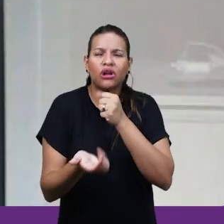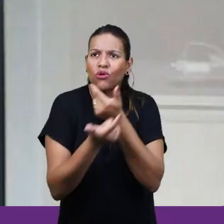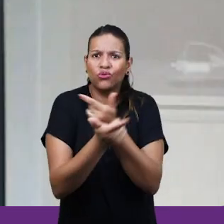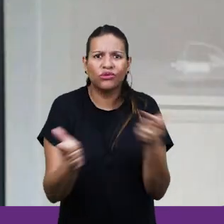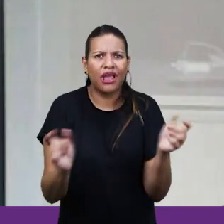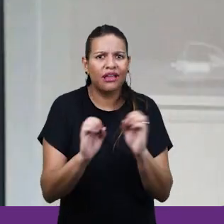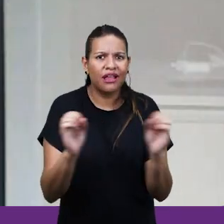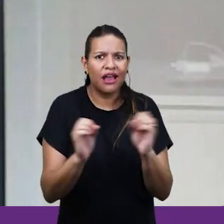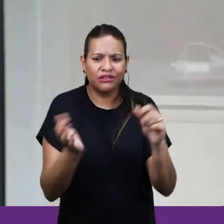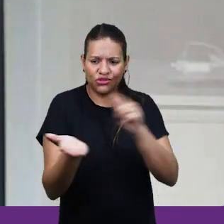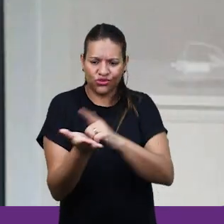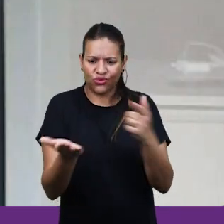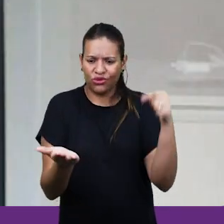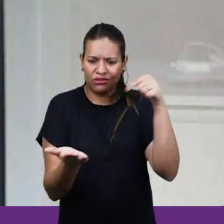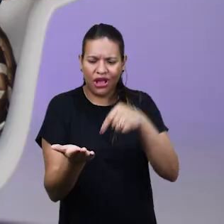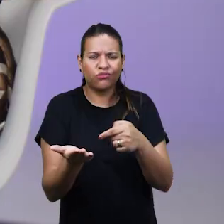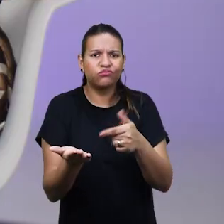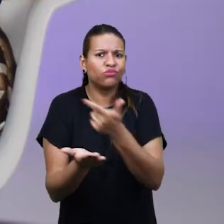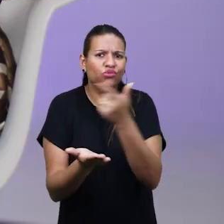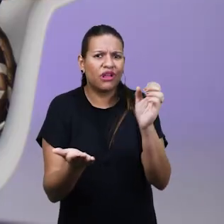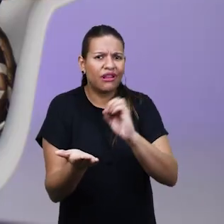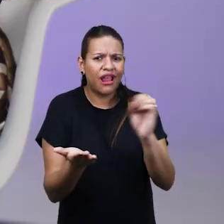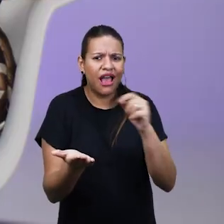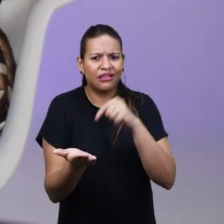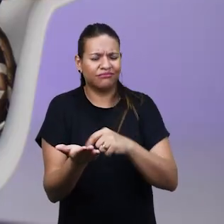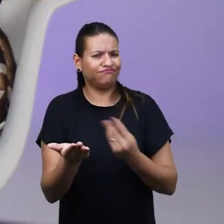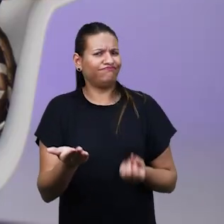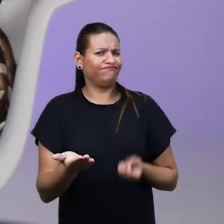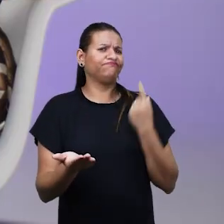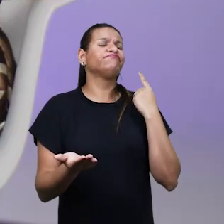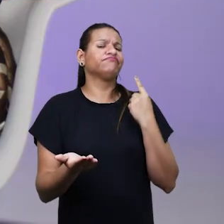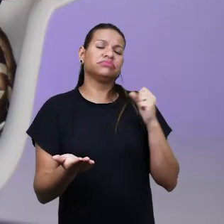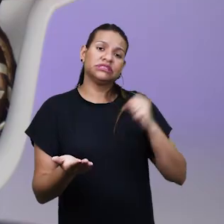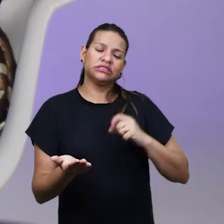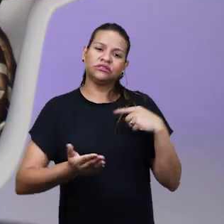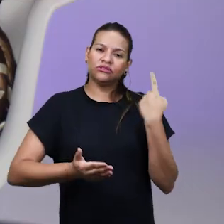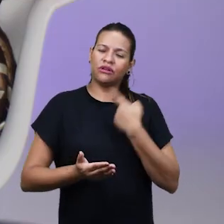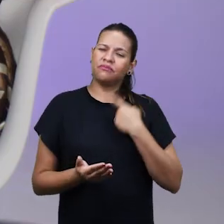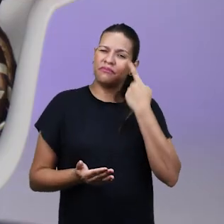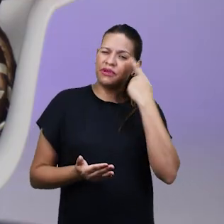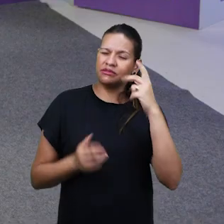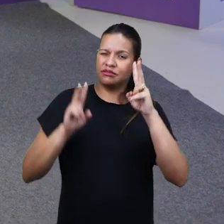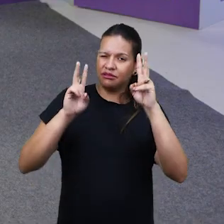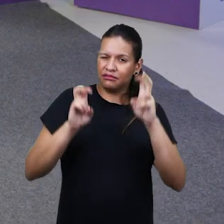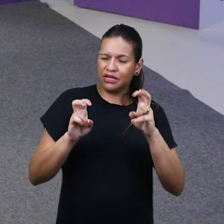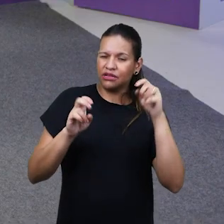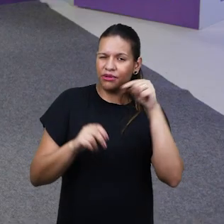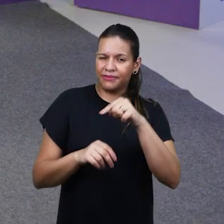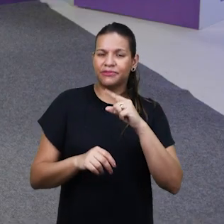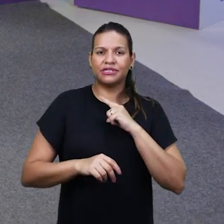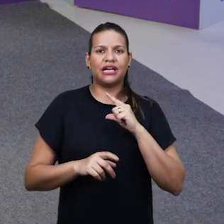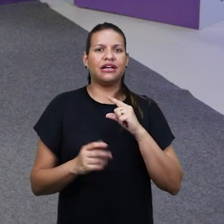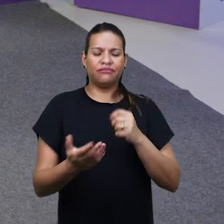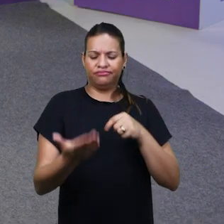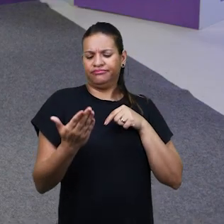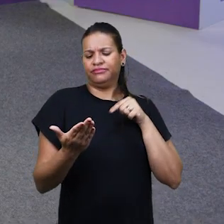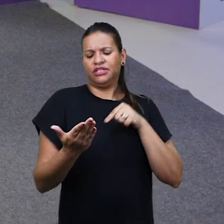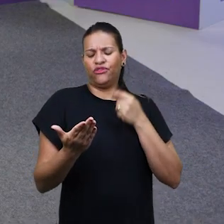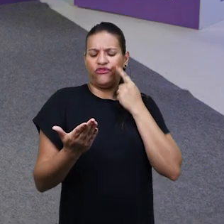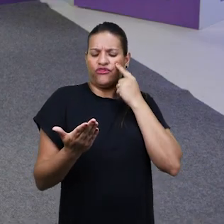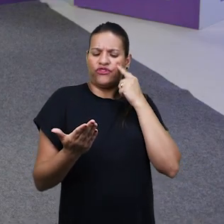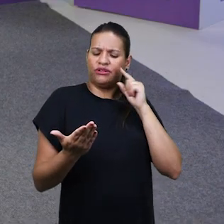criado e inventado naquele conteúdo. Qual é a chance de uma coisa assim tão bombástica não estar em um veículo